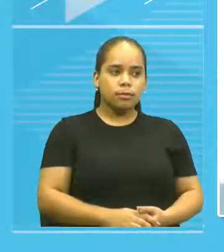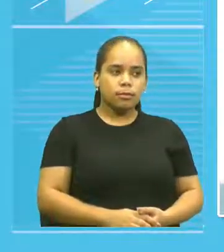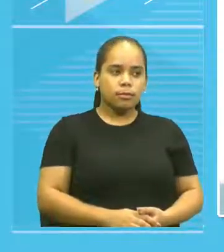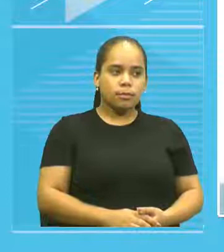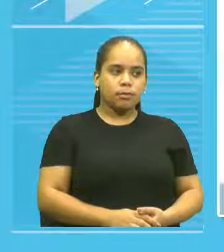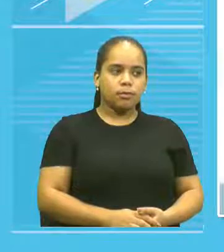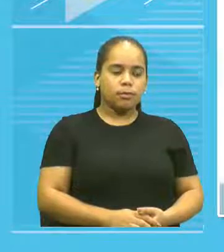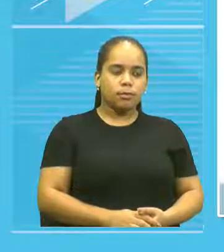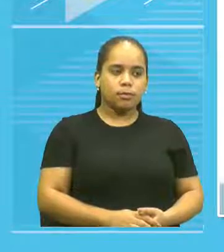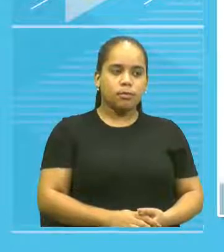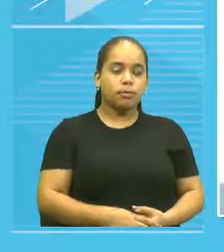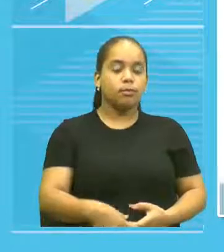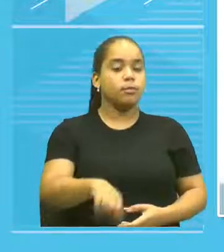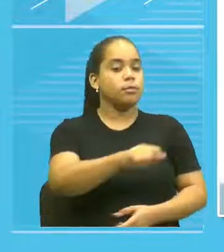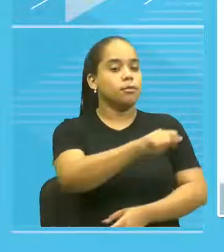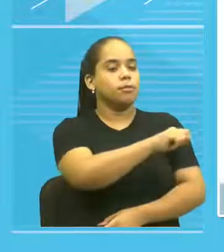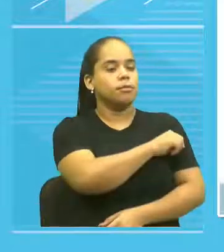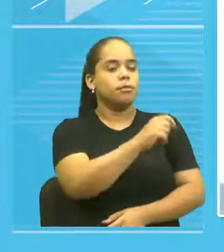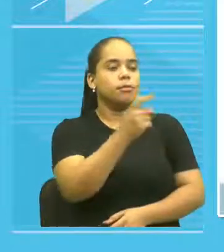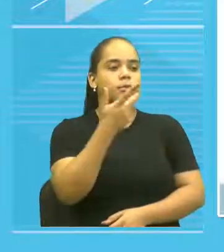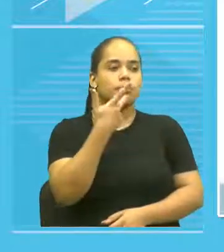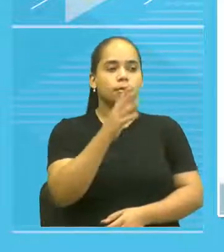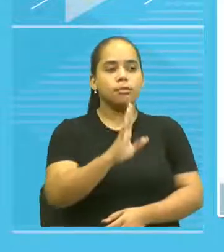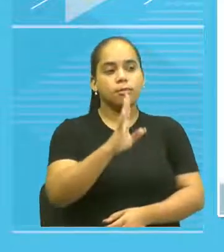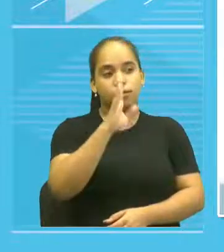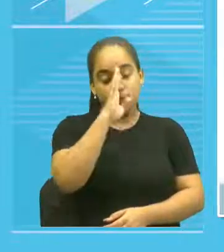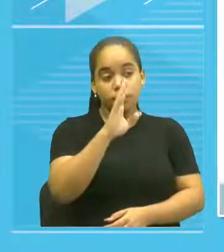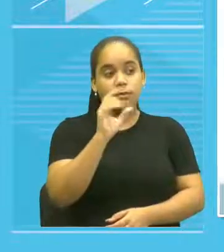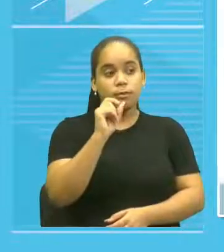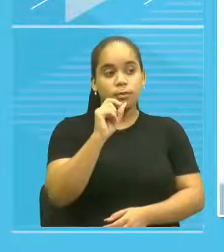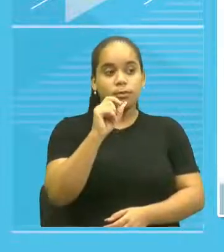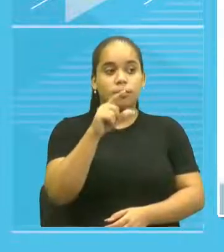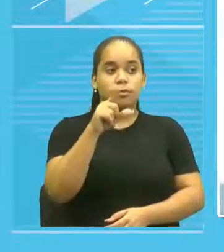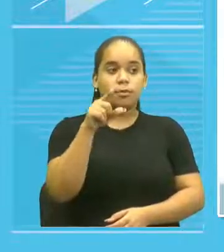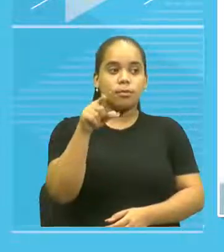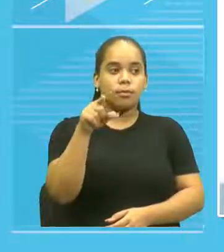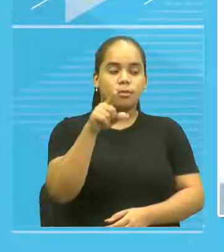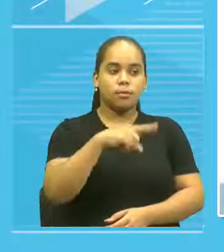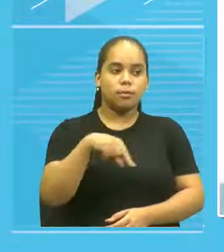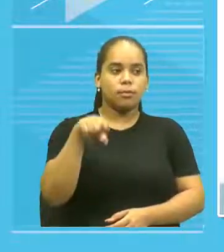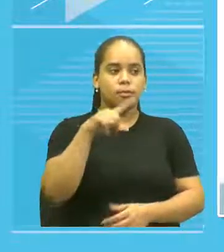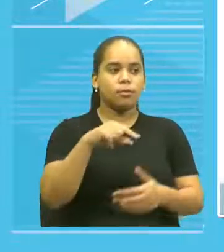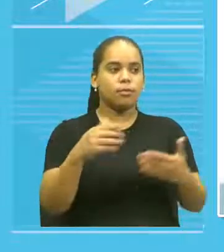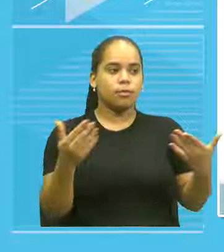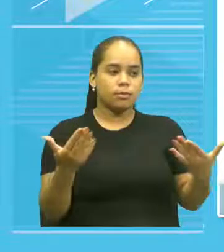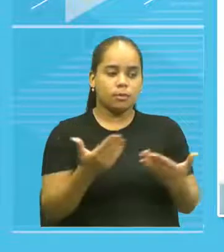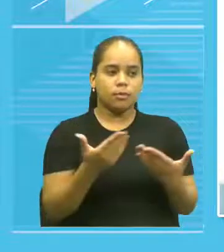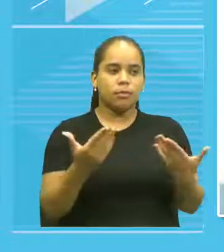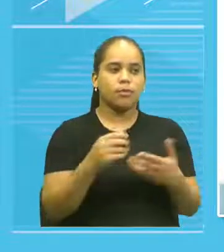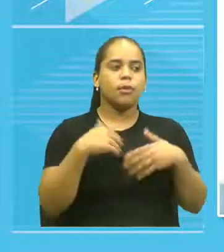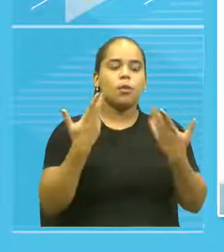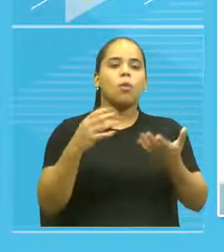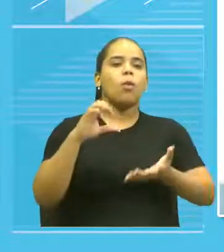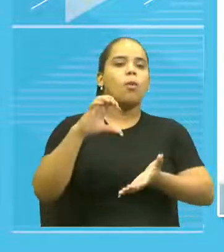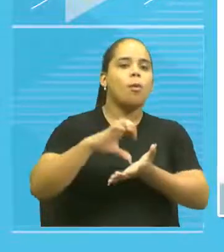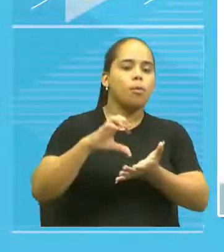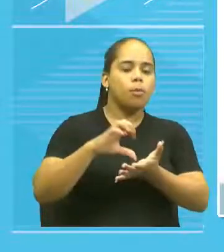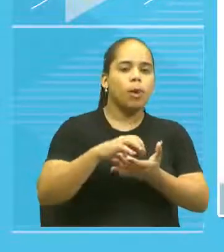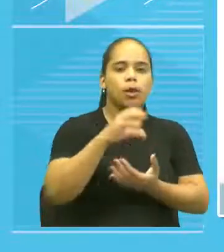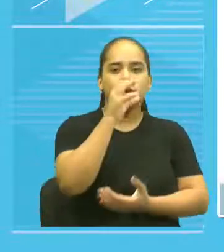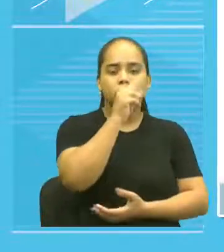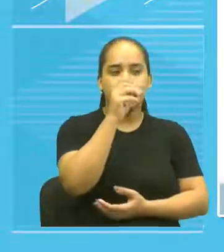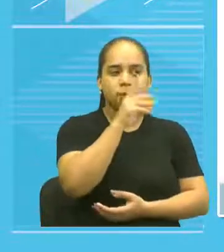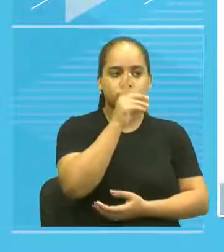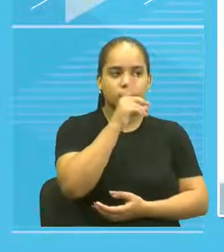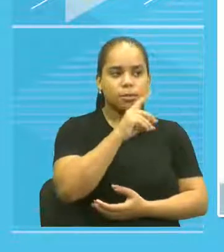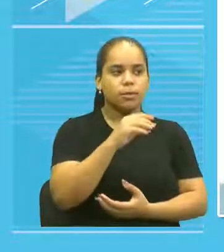e quer que o Gabriel André está dizer a princípio vocês vão estar em qual esse final de semana Opa meu querido